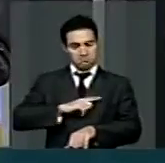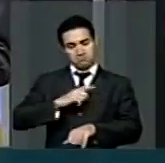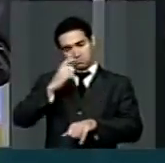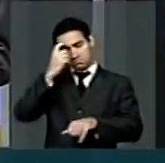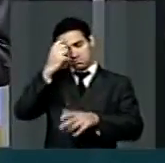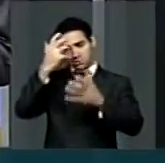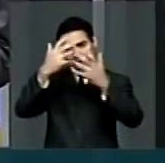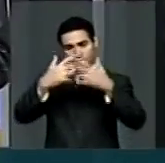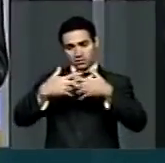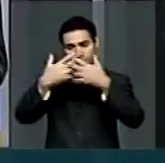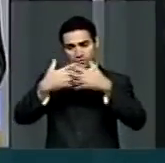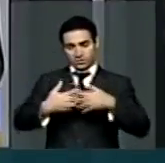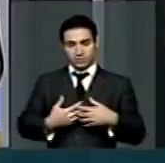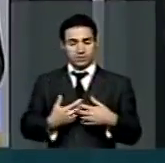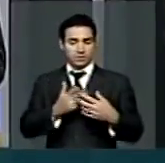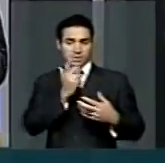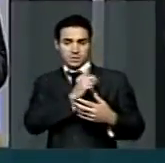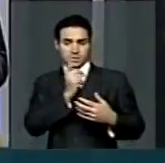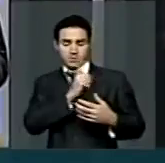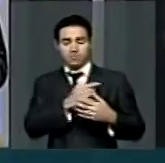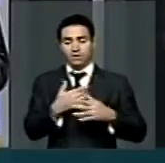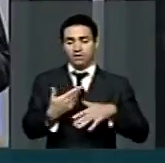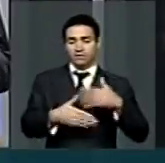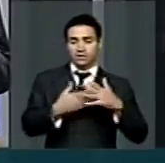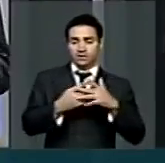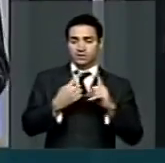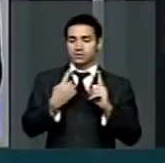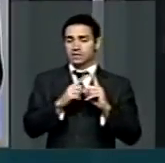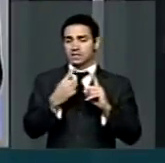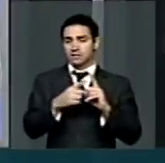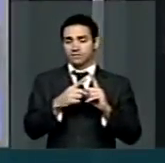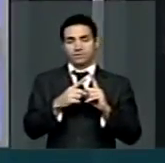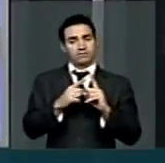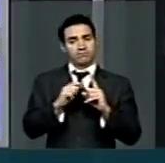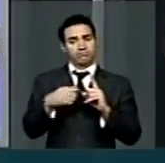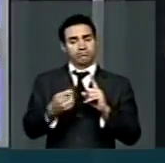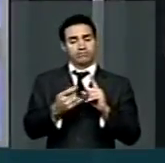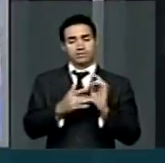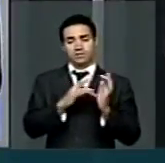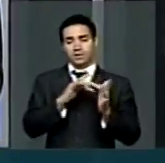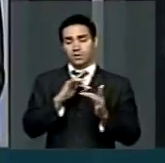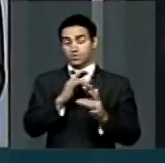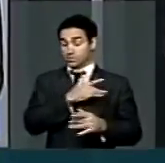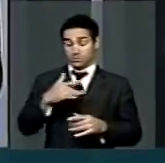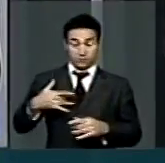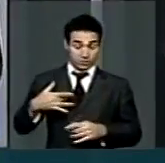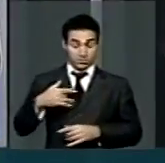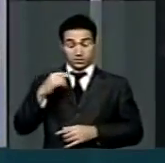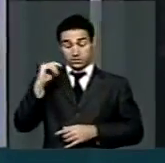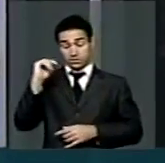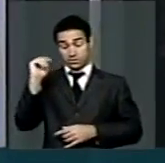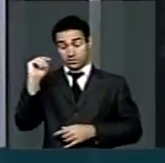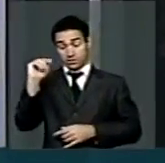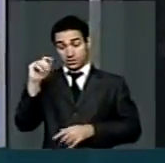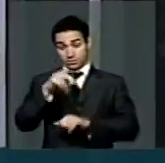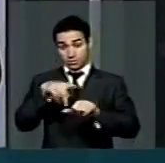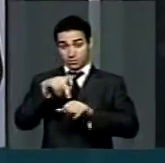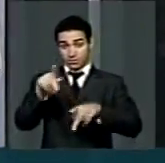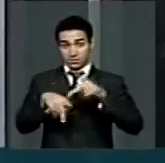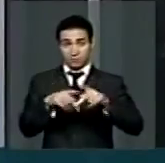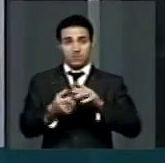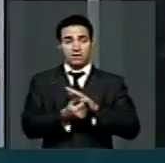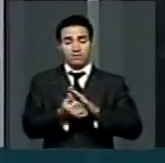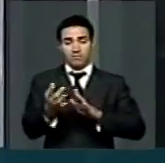refletir os avanços, dos desafios que é a saúde de uma população. Vários países